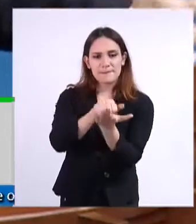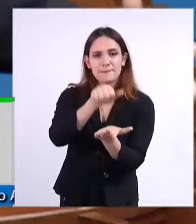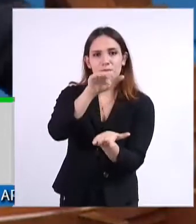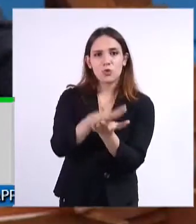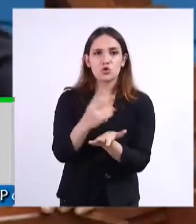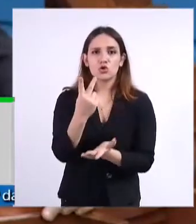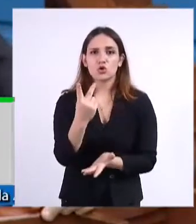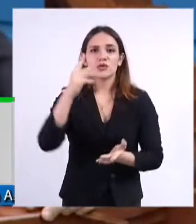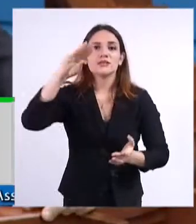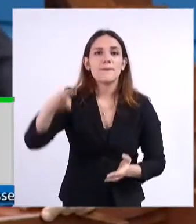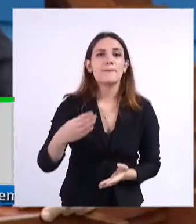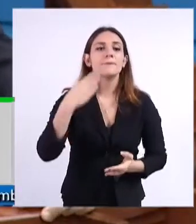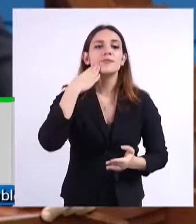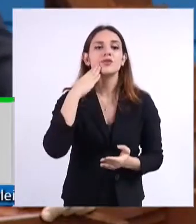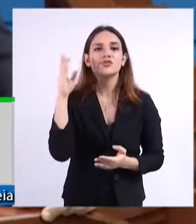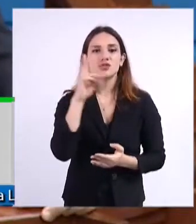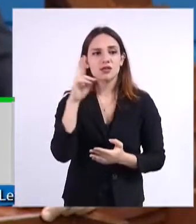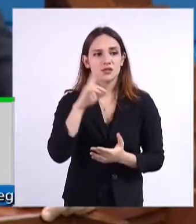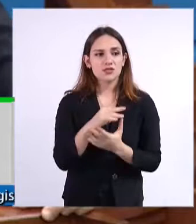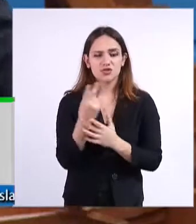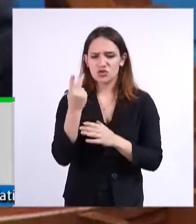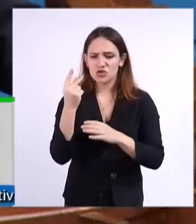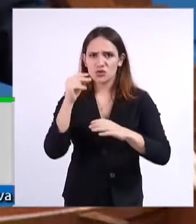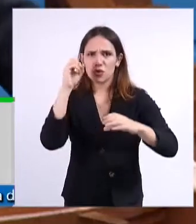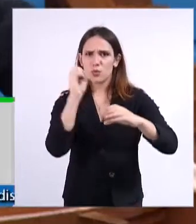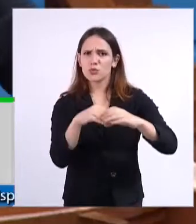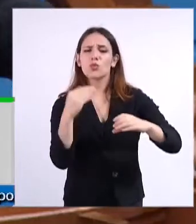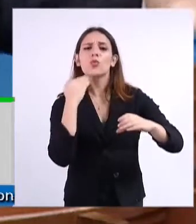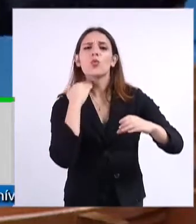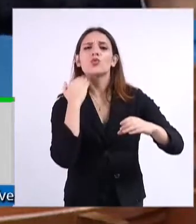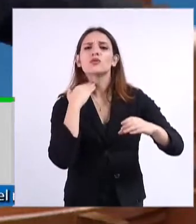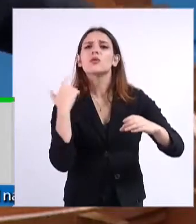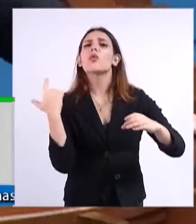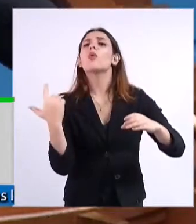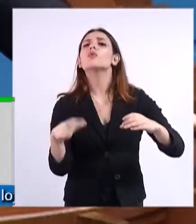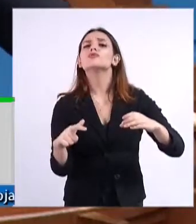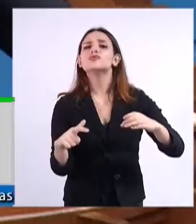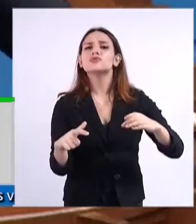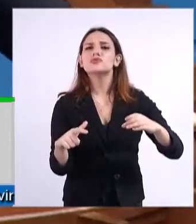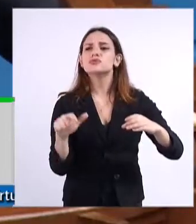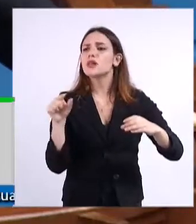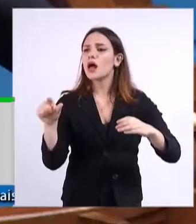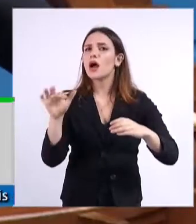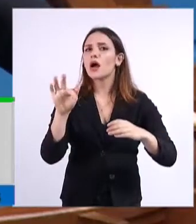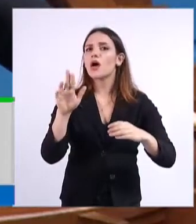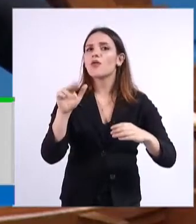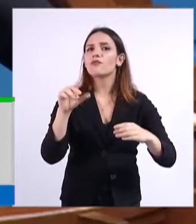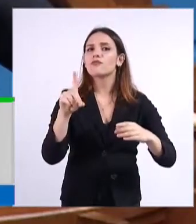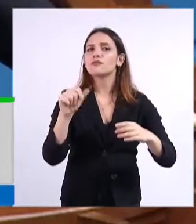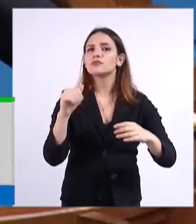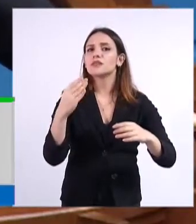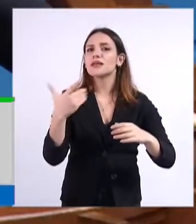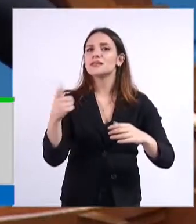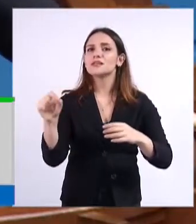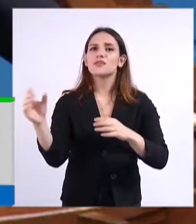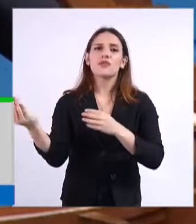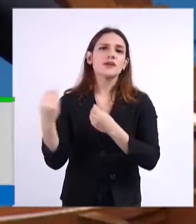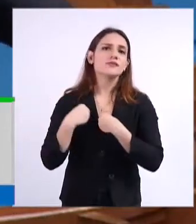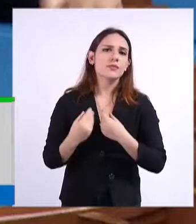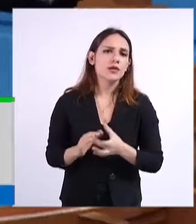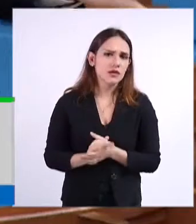bilhões e o dinheiro depositado numa conta que eles abriram lá numa fundação. Eles